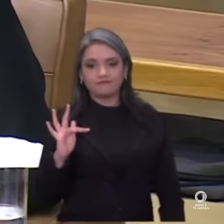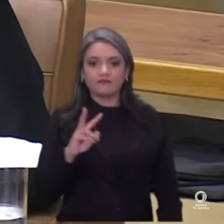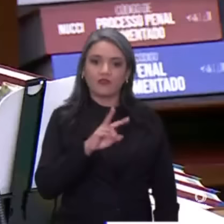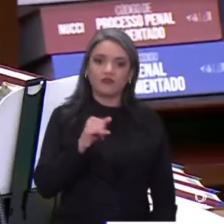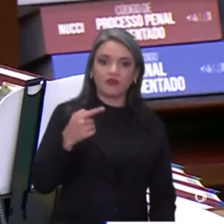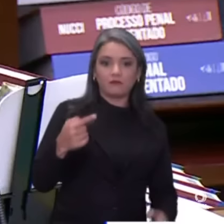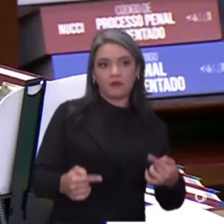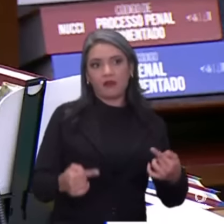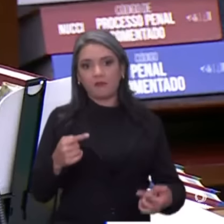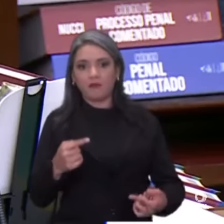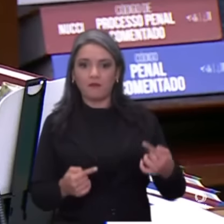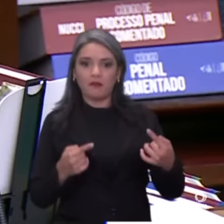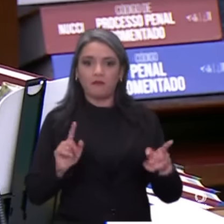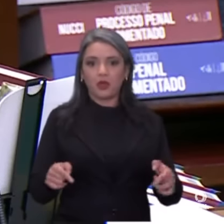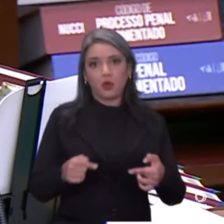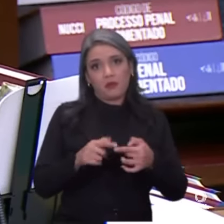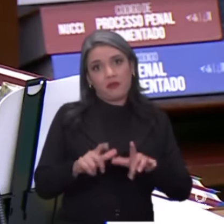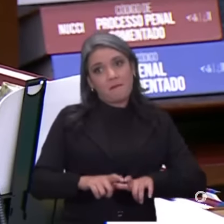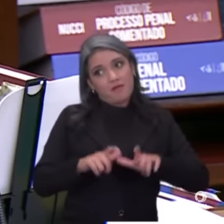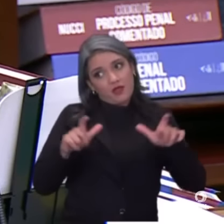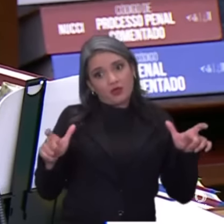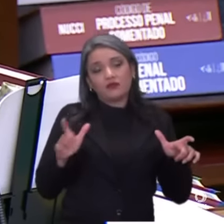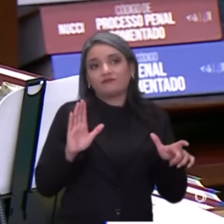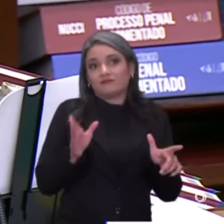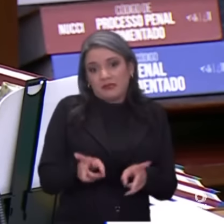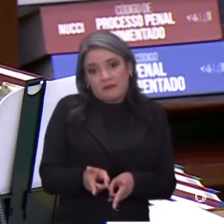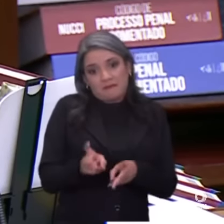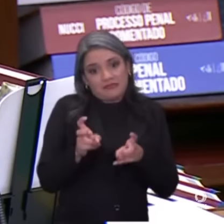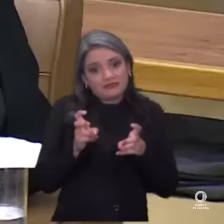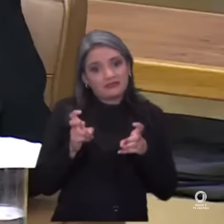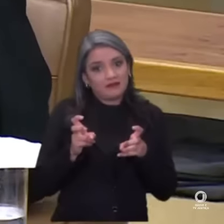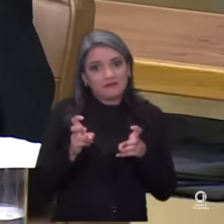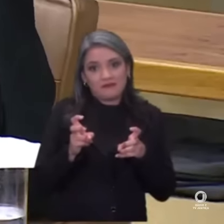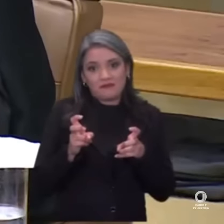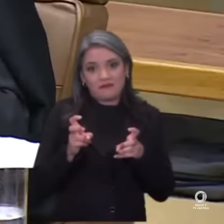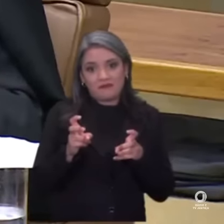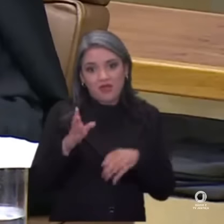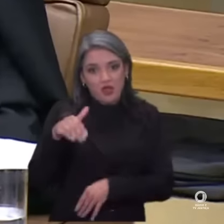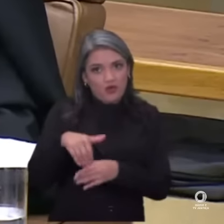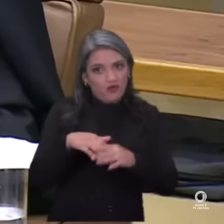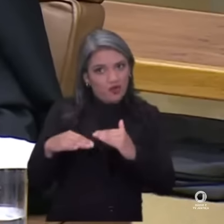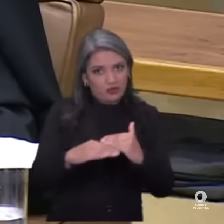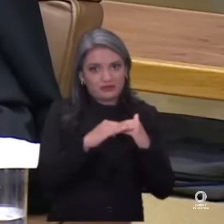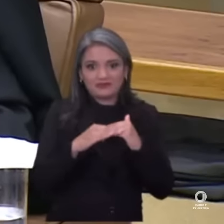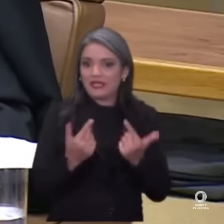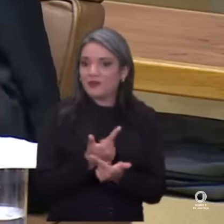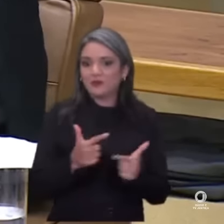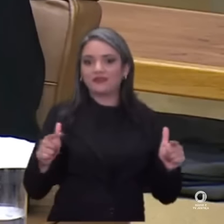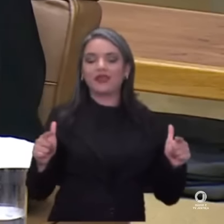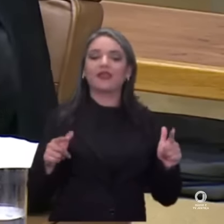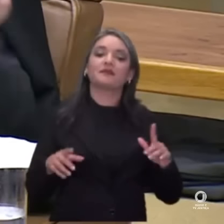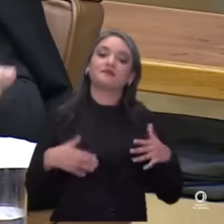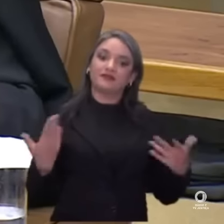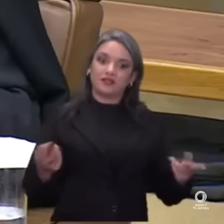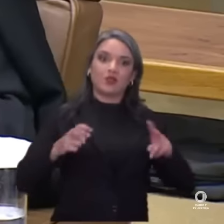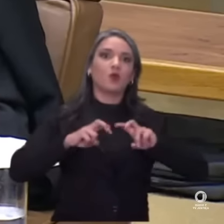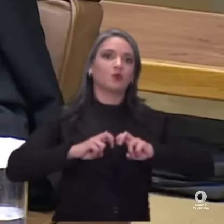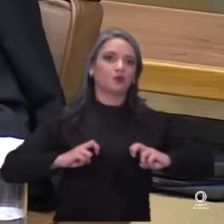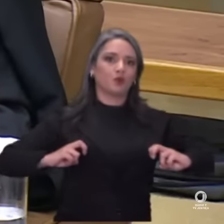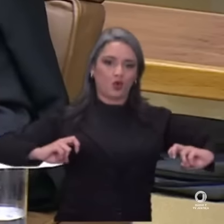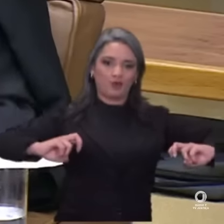percepção majoritária, porque já se percebeu que não teremos unanimidade. Aliás, no colegiado é mais do que natural